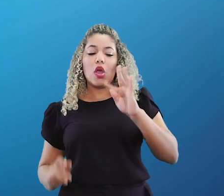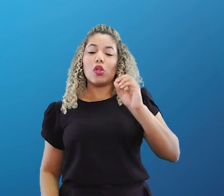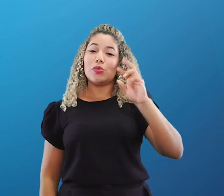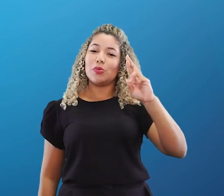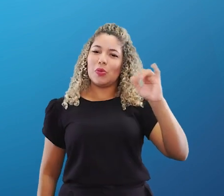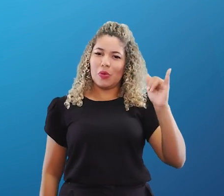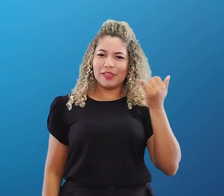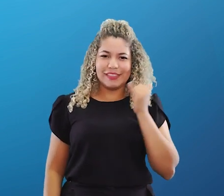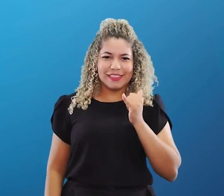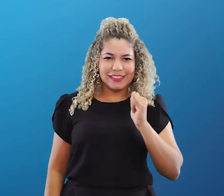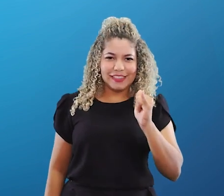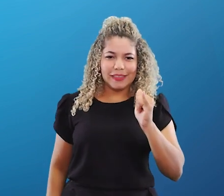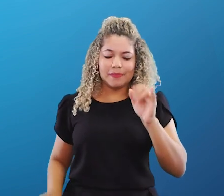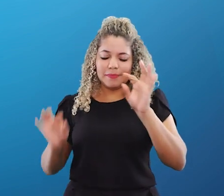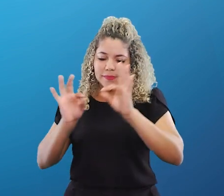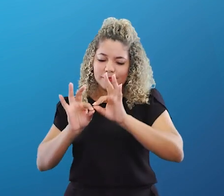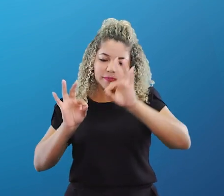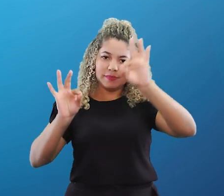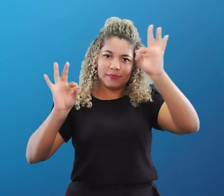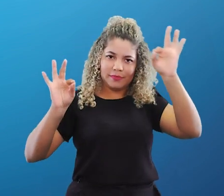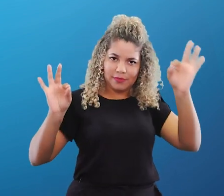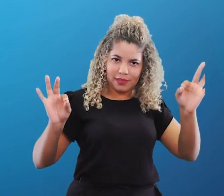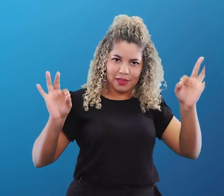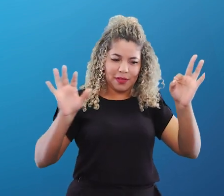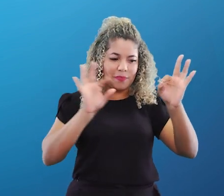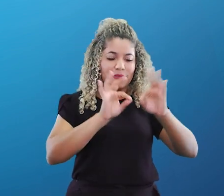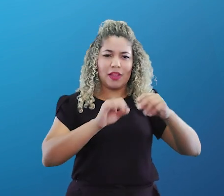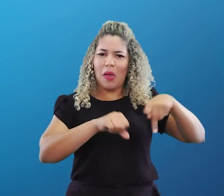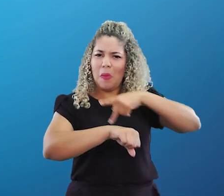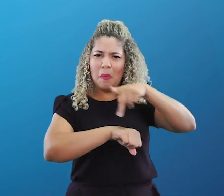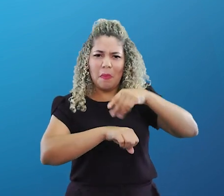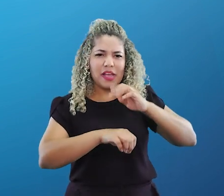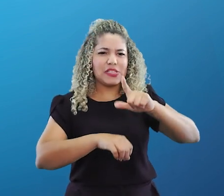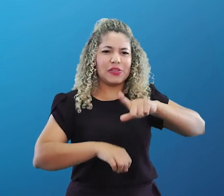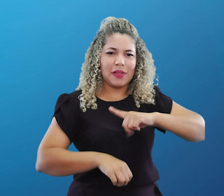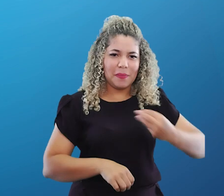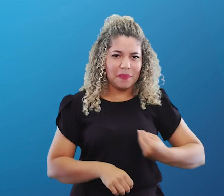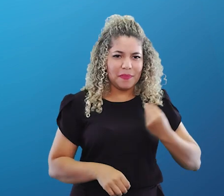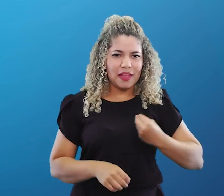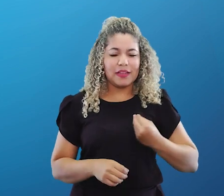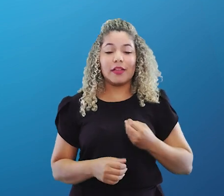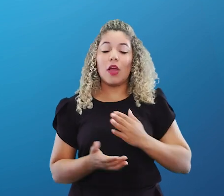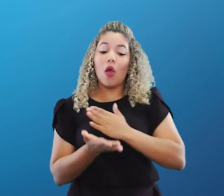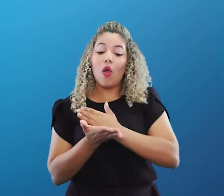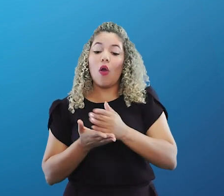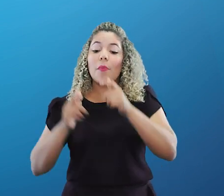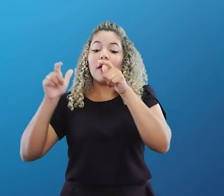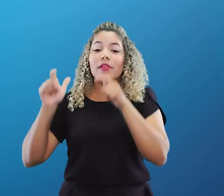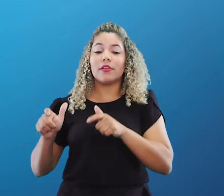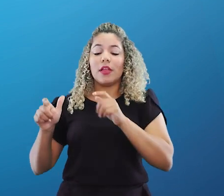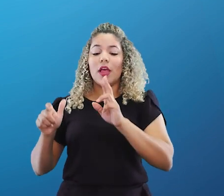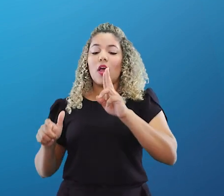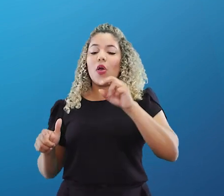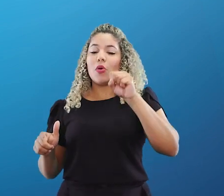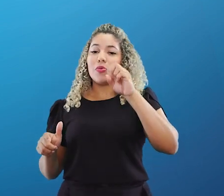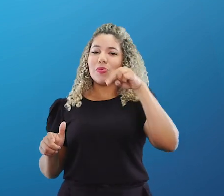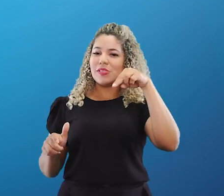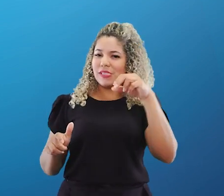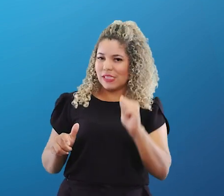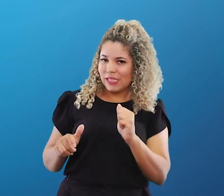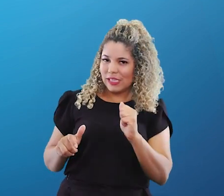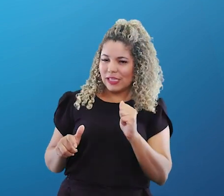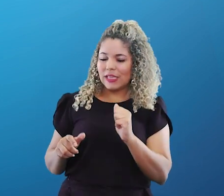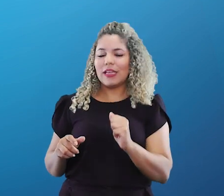de energia. Essas torres percorrem o país inteiro, praticamente, e elas saem das usinas